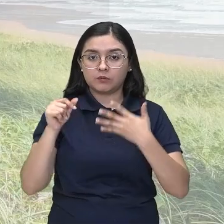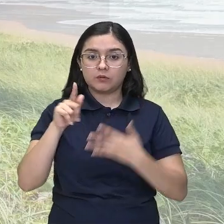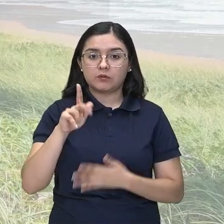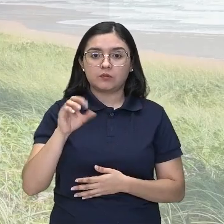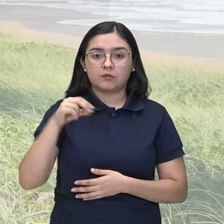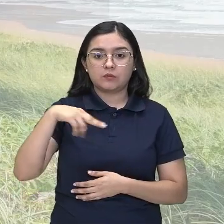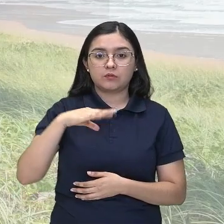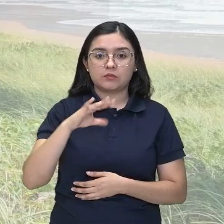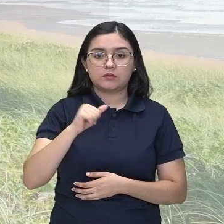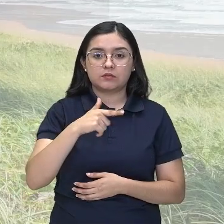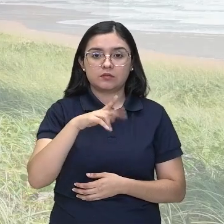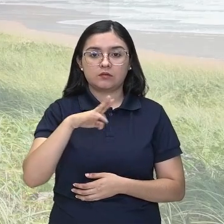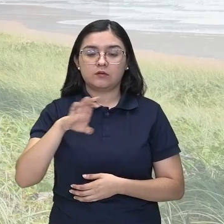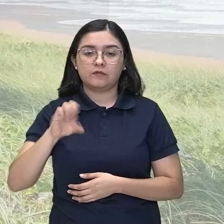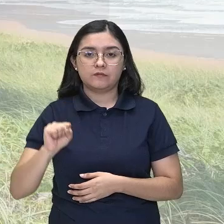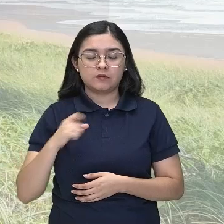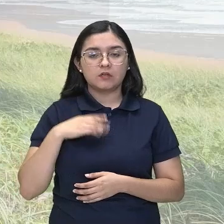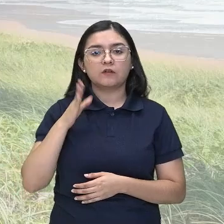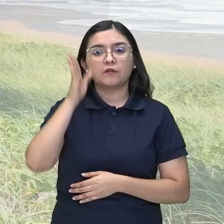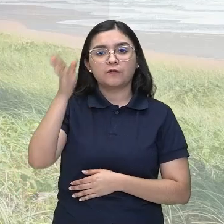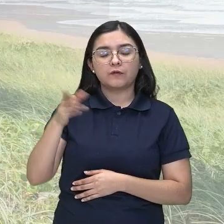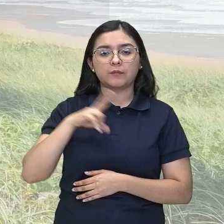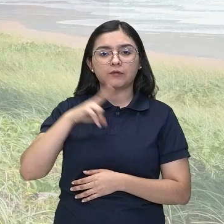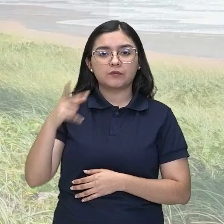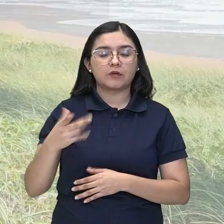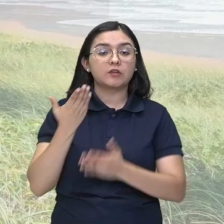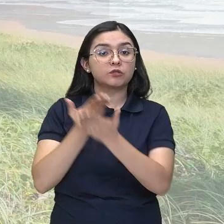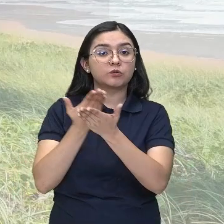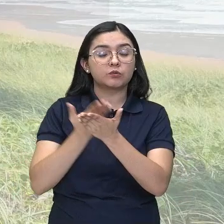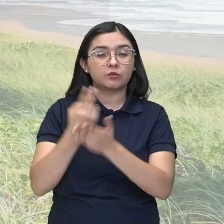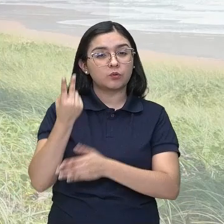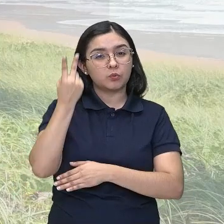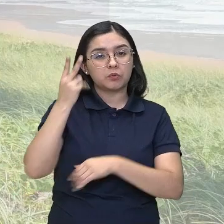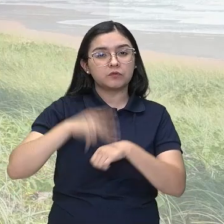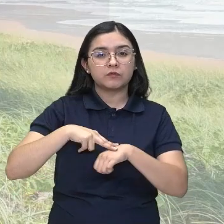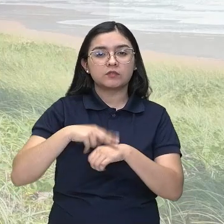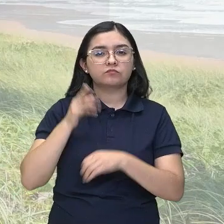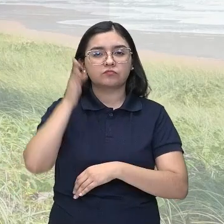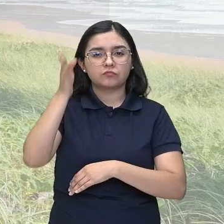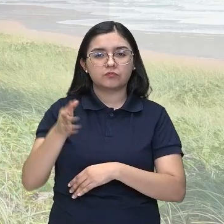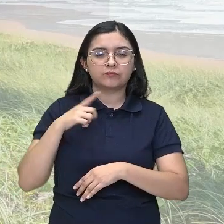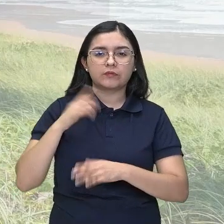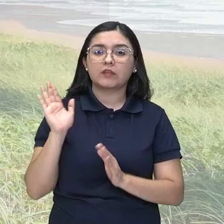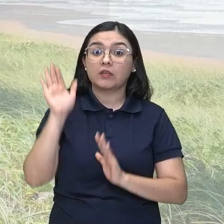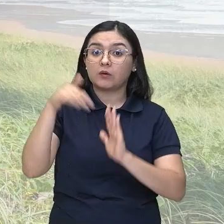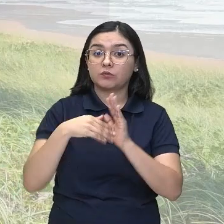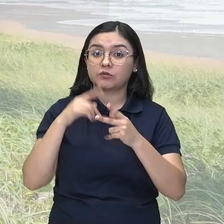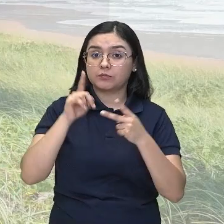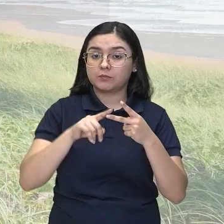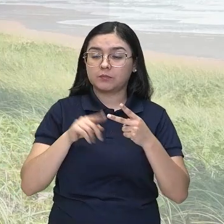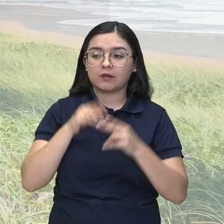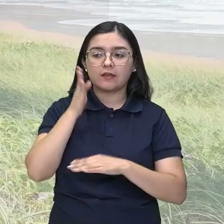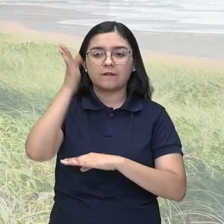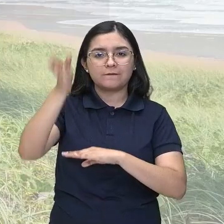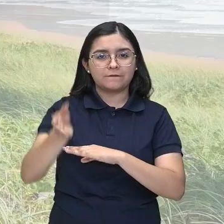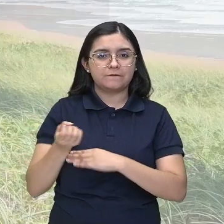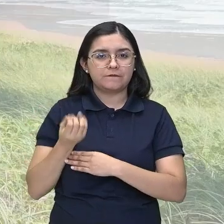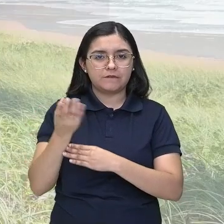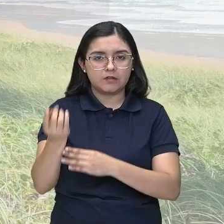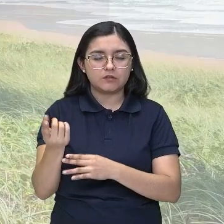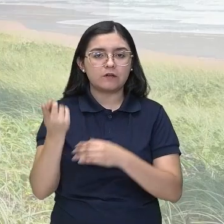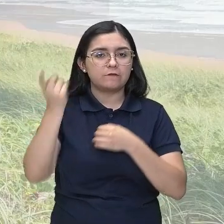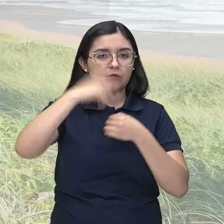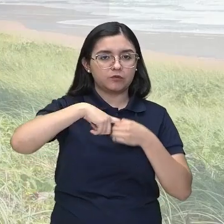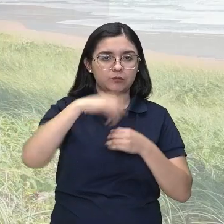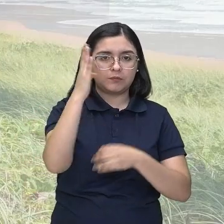para Portugal, estudou, eu acho que ele fez essa viagem mais 2 vezes, e na última vez em que ele foi a Portugal e